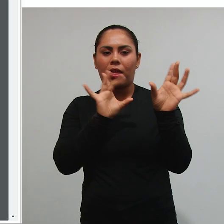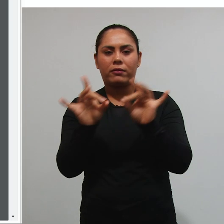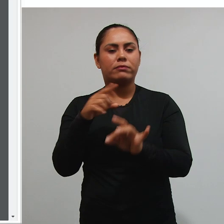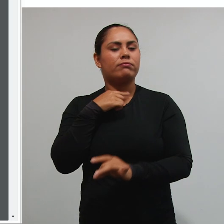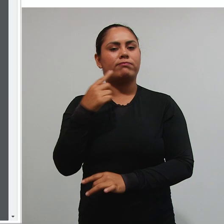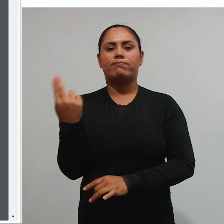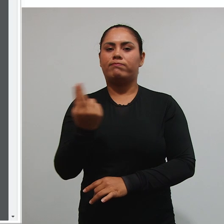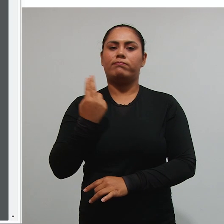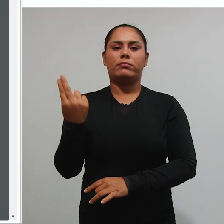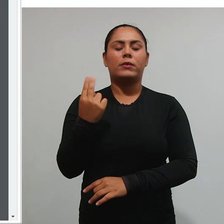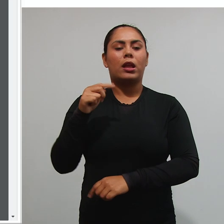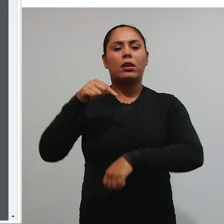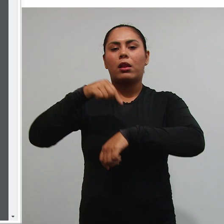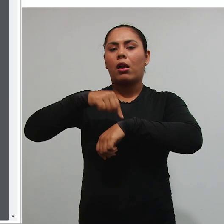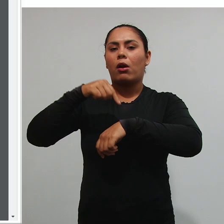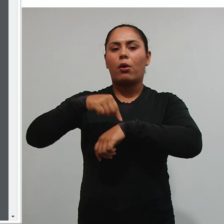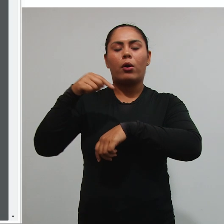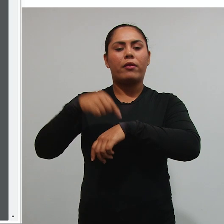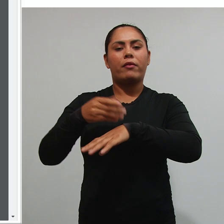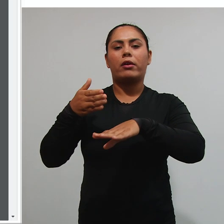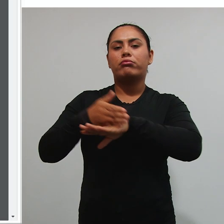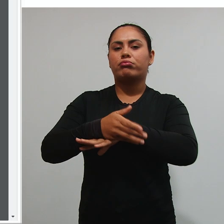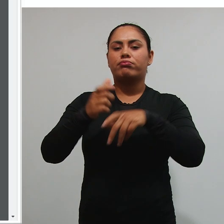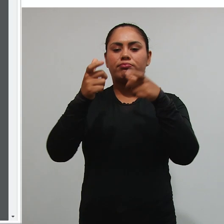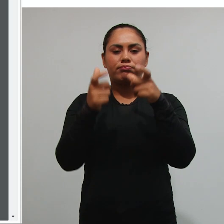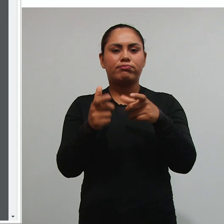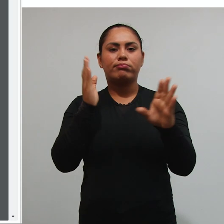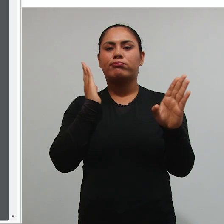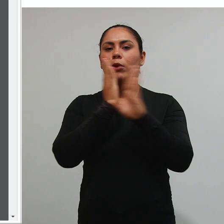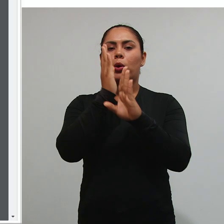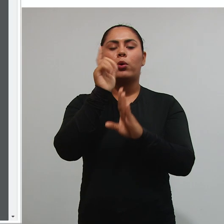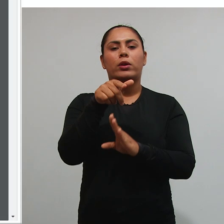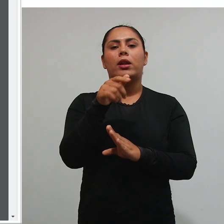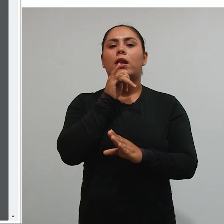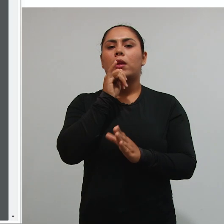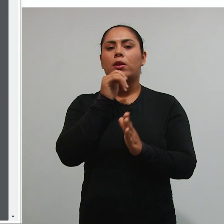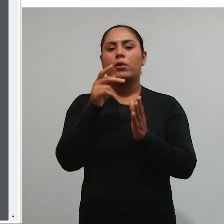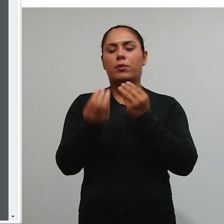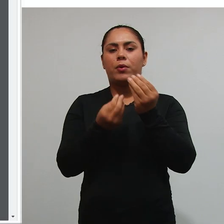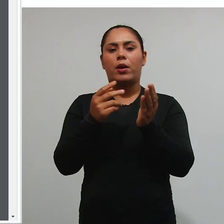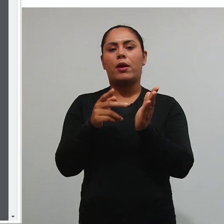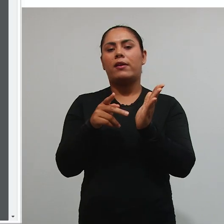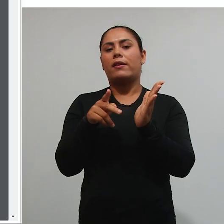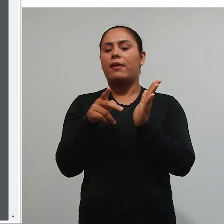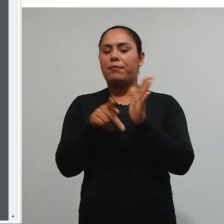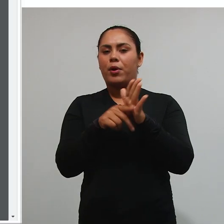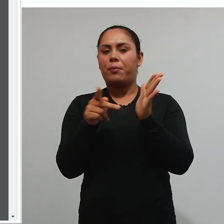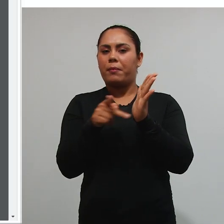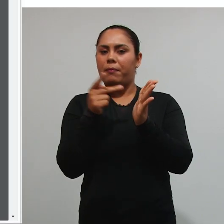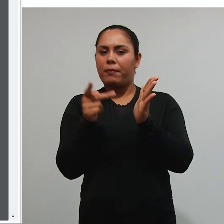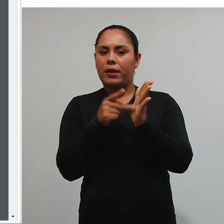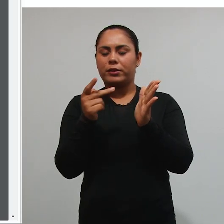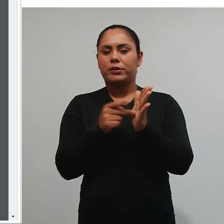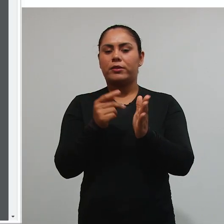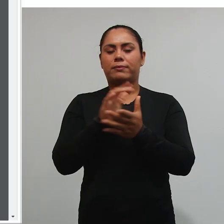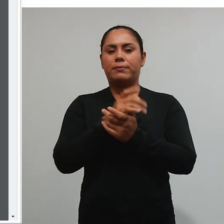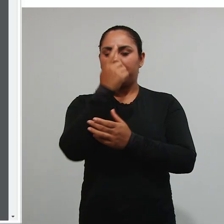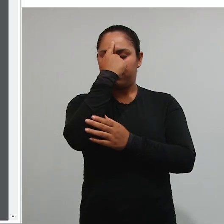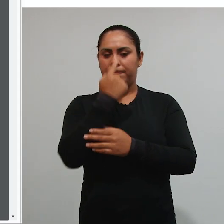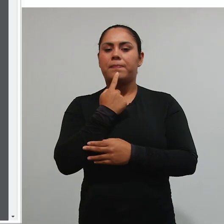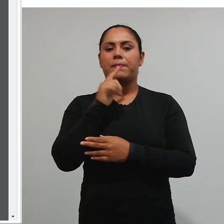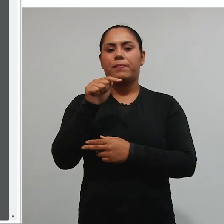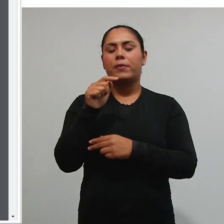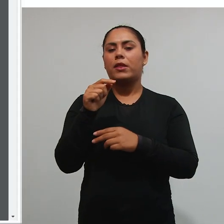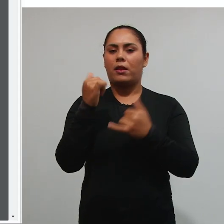etc., então, onde você vai localizar? Geralmente, você encontra esse na folha de rosto. Então, olha as informações. Eu tenho